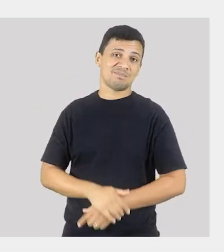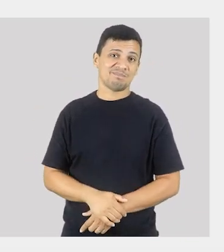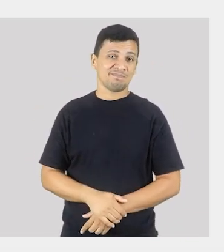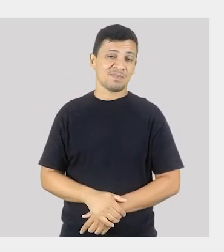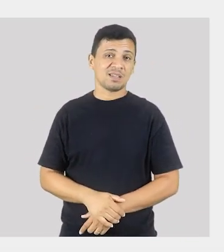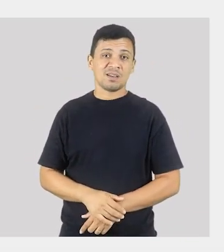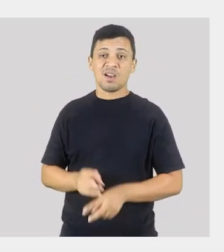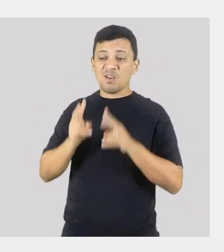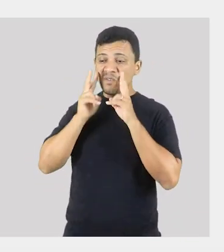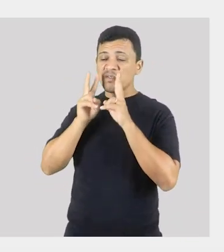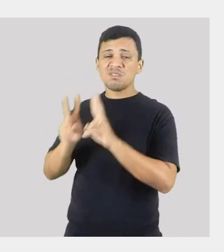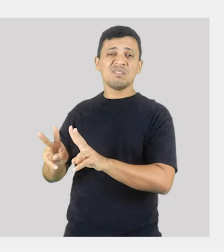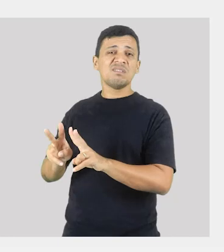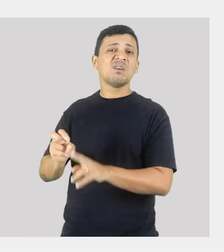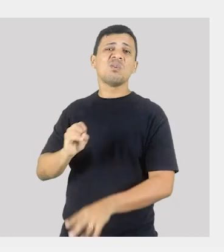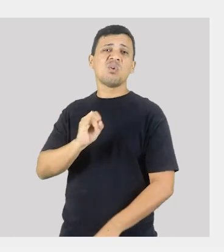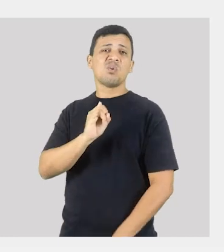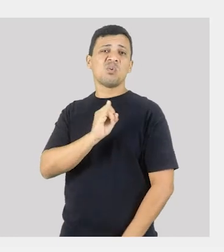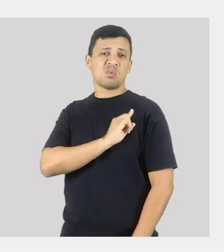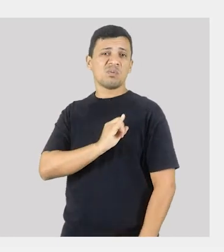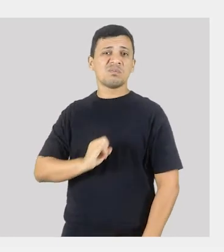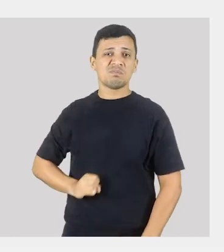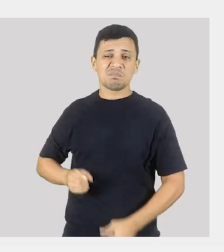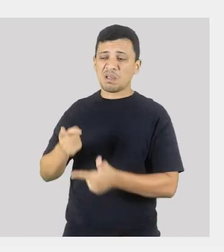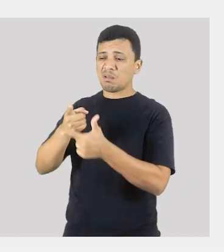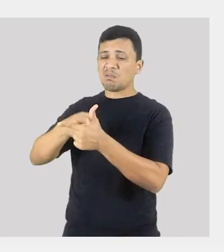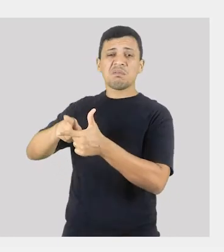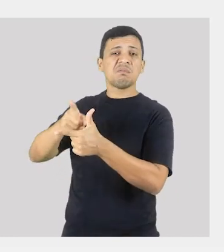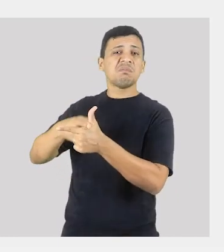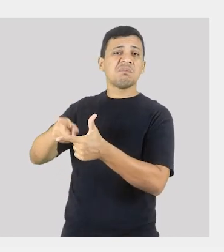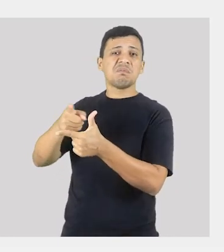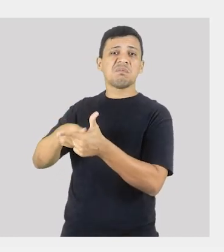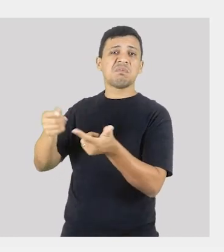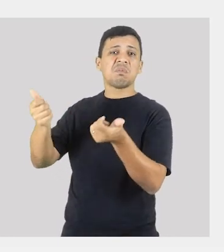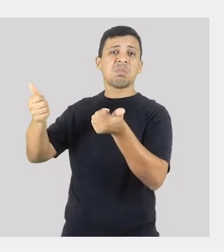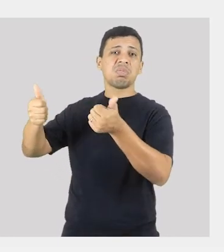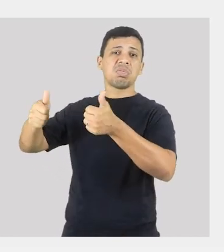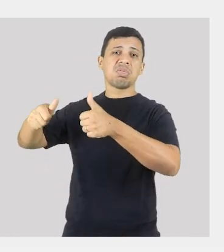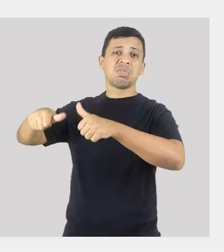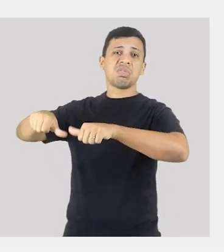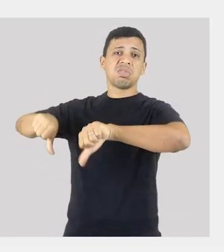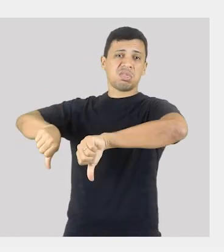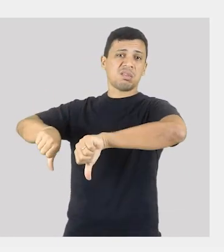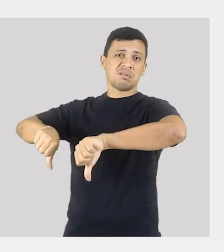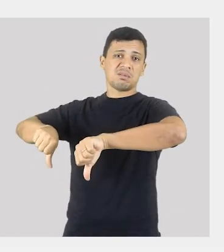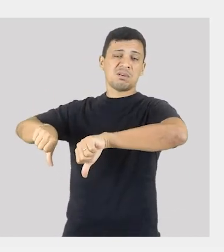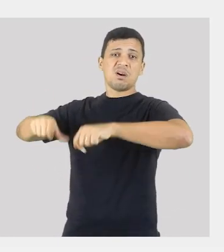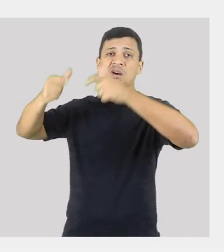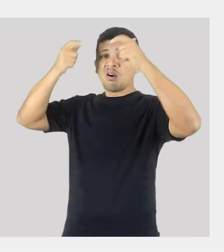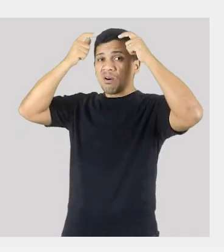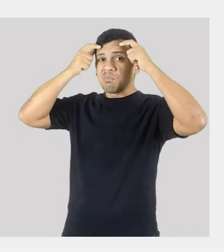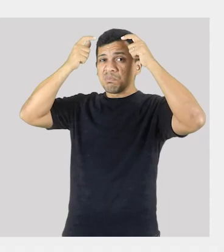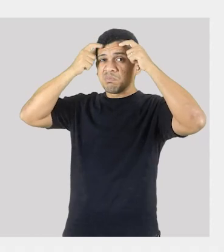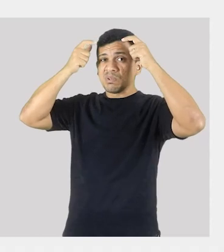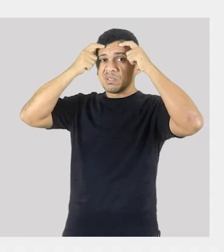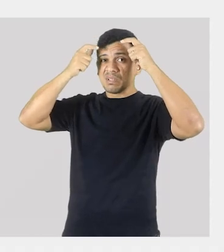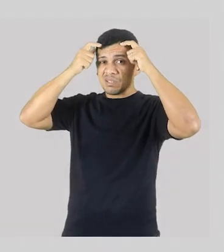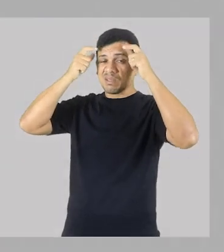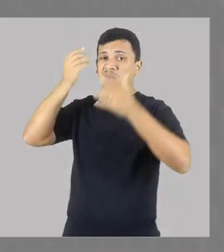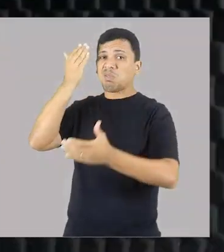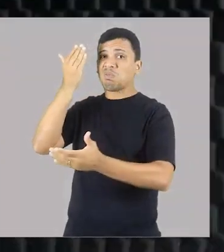se deteriorando. Uma monarquia entrando em colapso. Um segundo reinado que